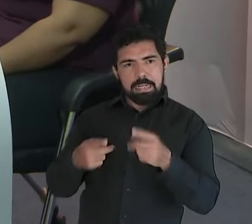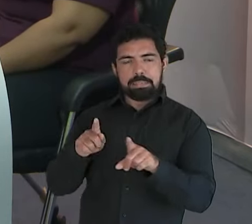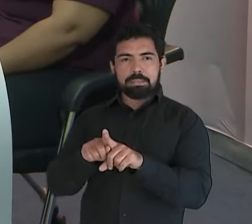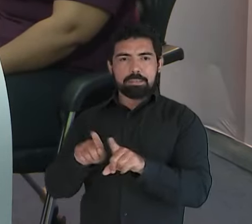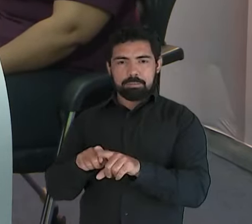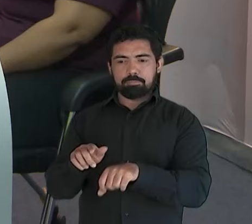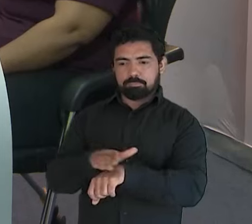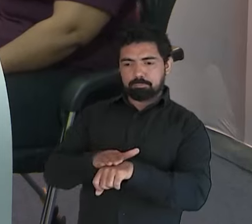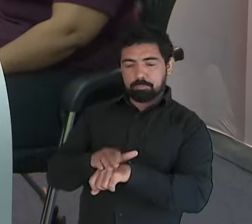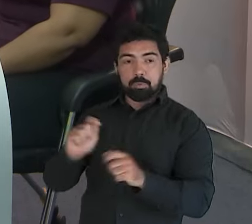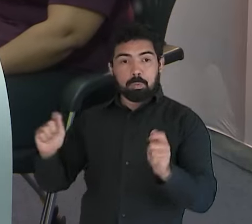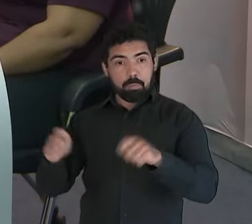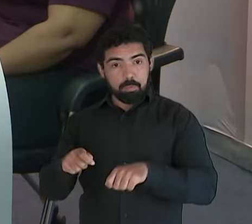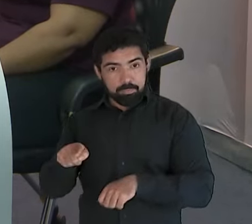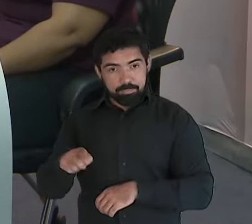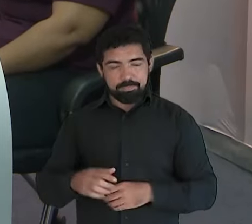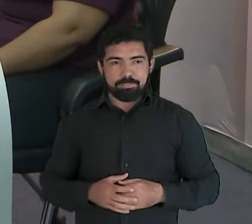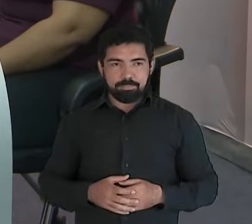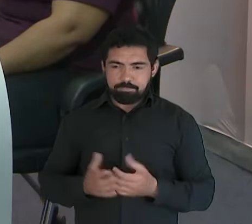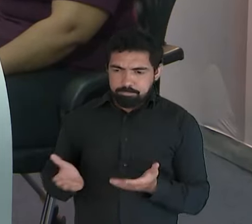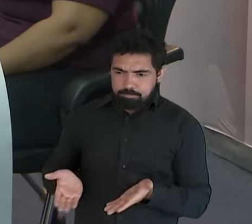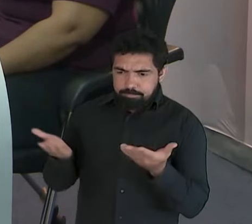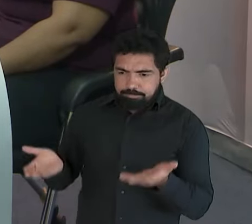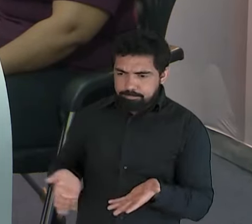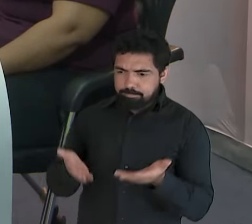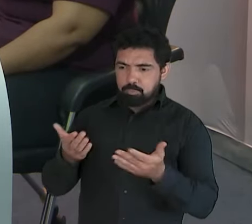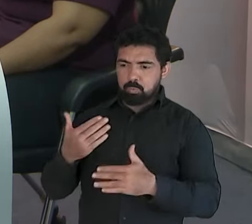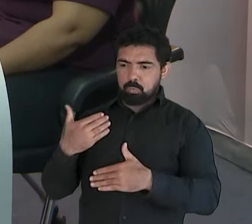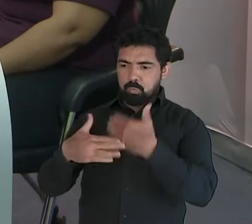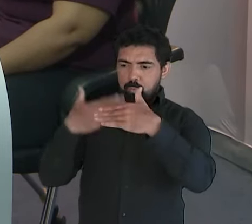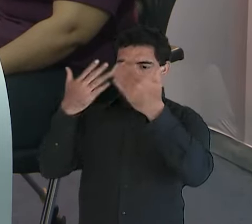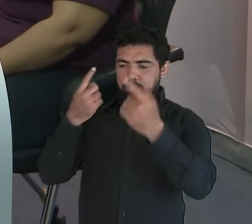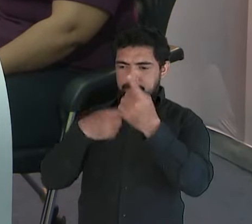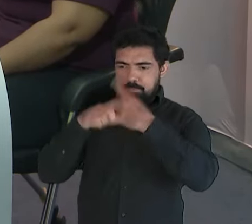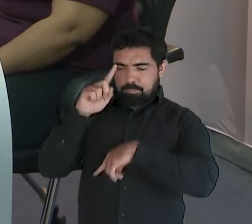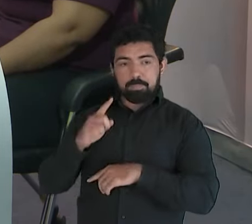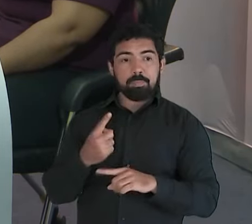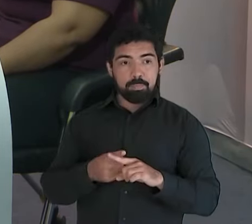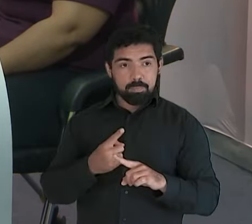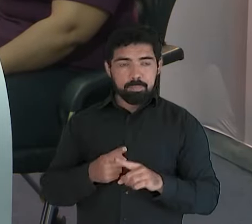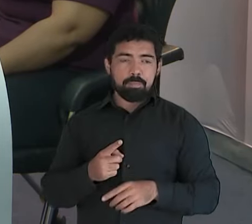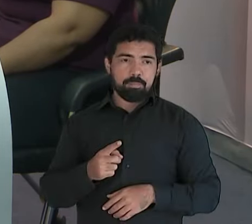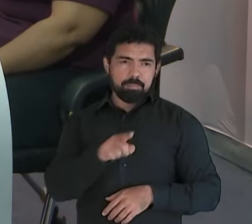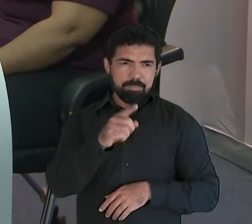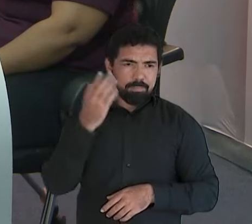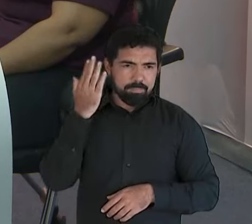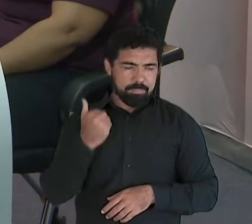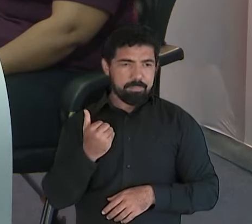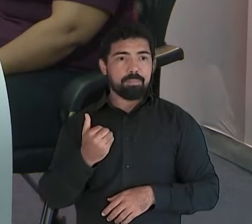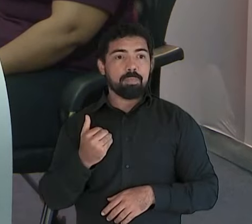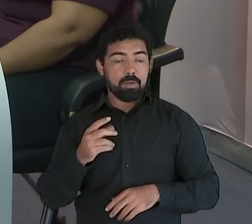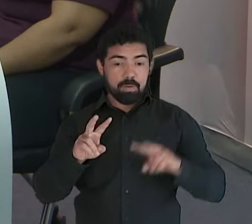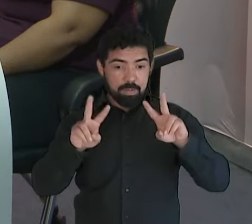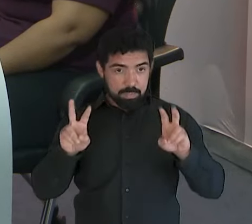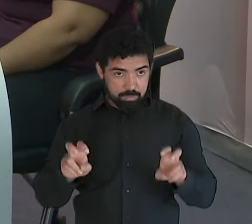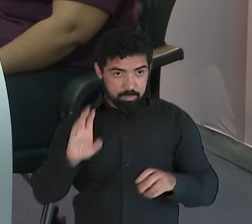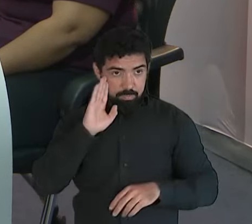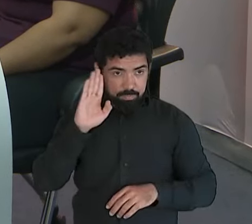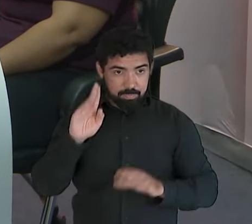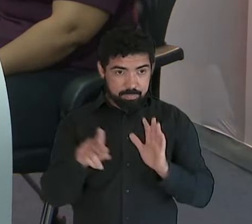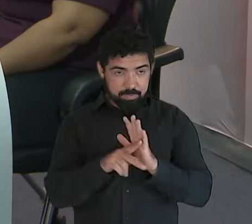algum potencial. Exato. Então, impulsionar os potenciais. Porque você sabe tão bem quanto eu que a grande questão no autismo é que